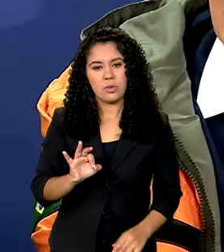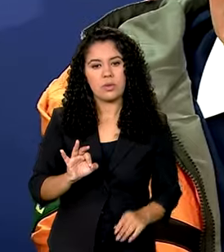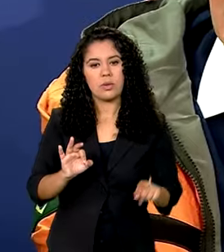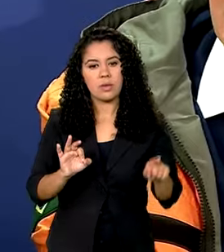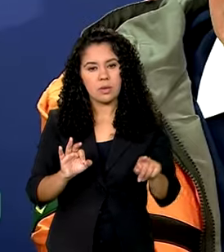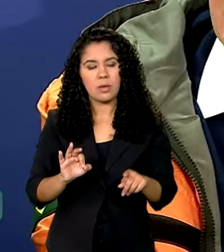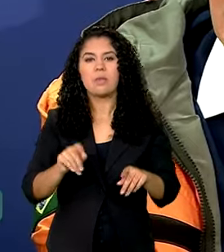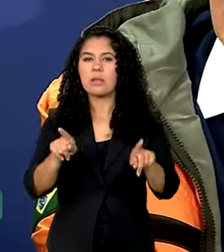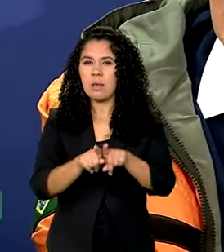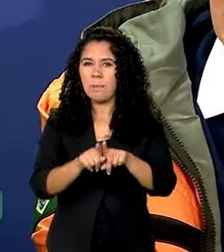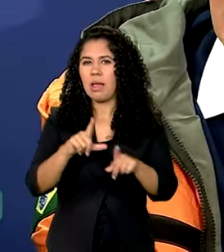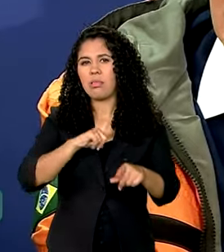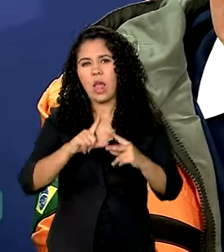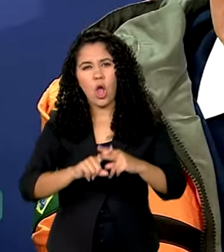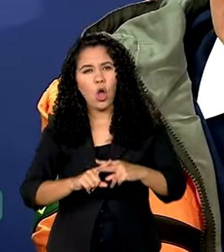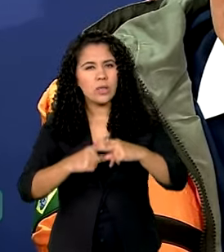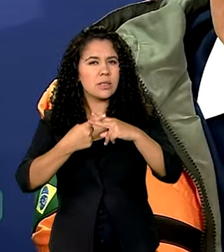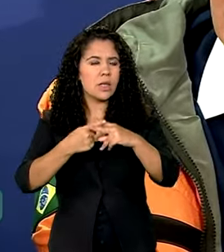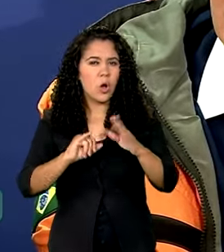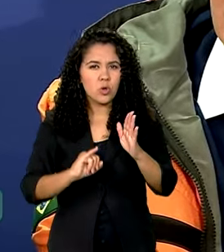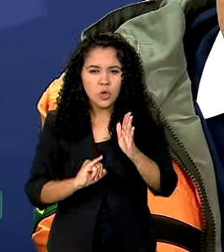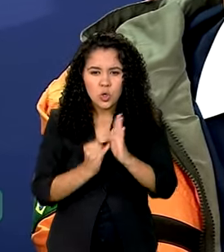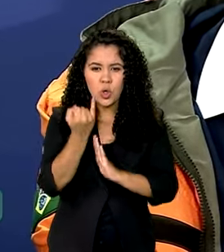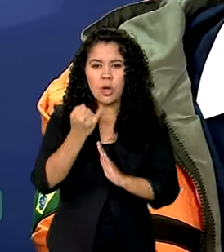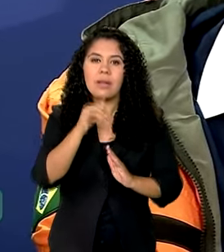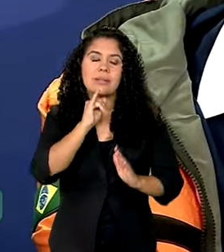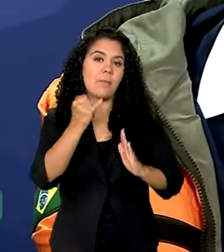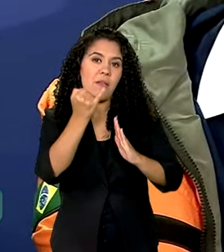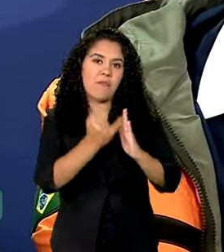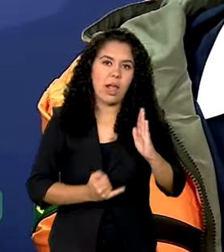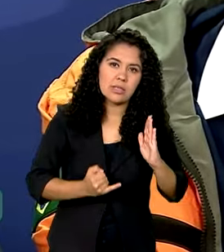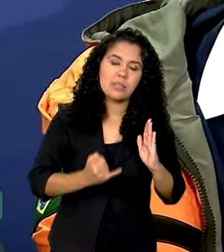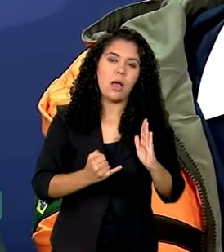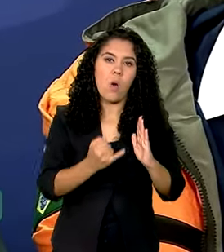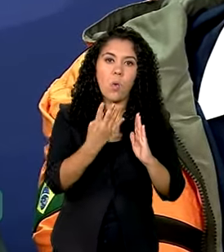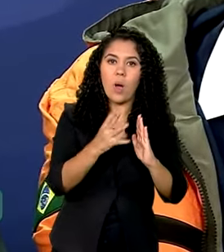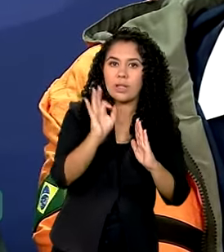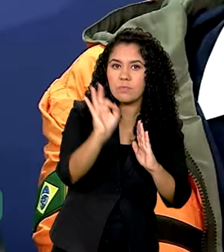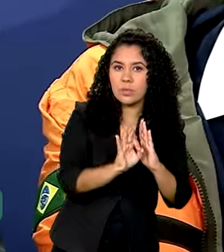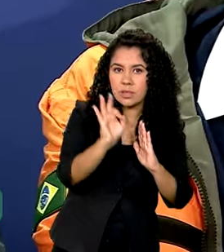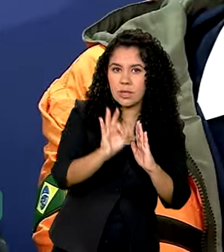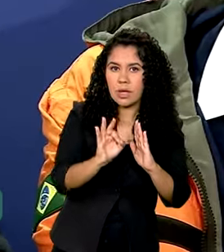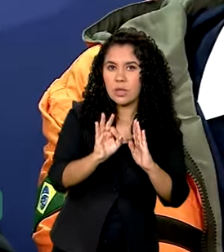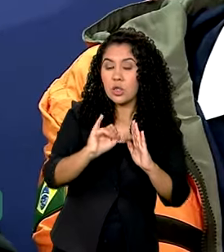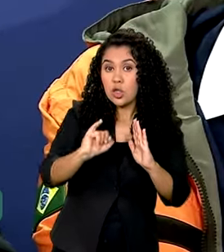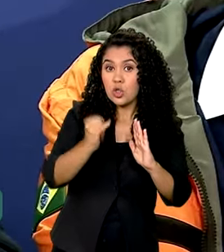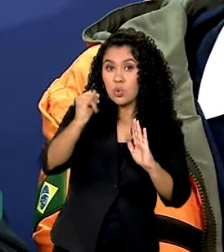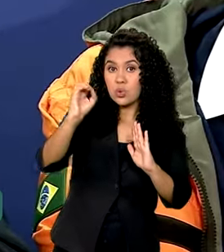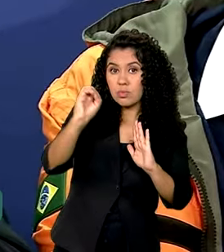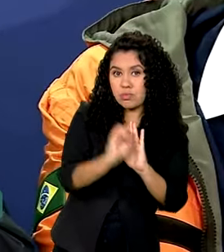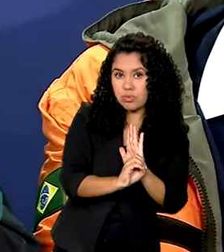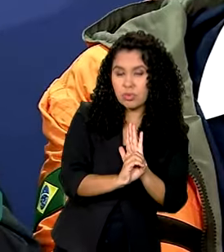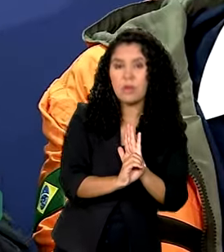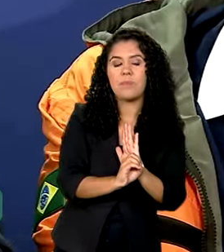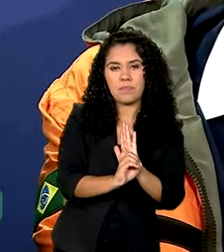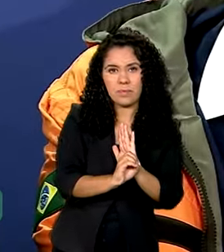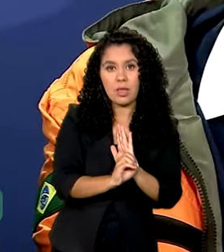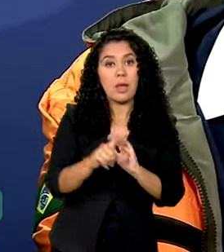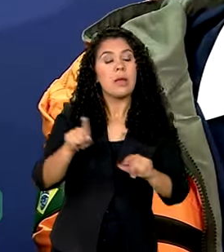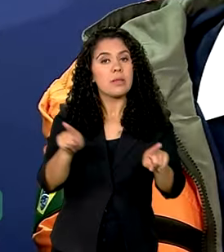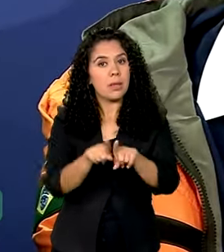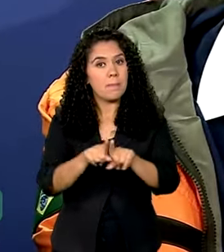a correção, o juro, ou seja, se a inflação é 4, estamos falando de juro zero. Isso, vale